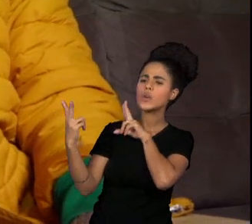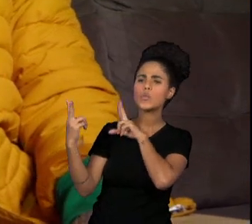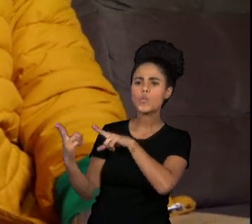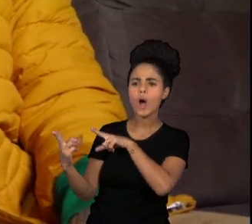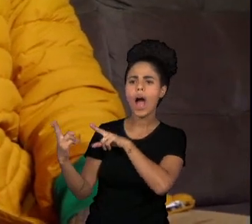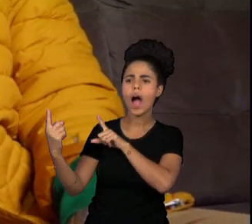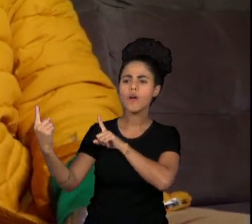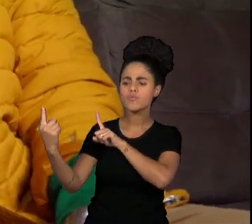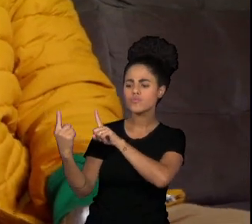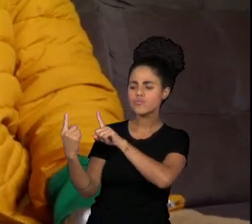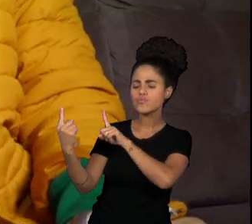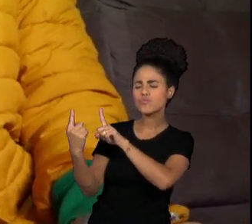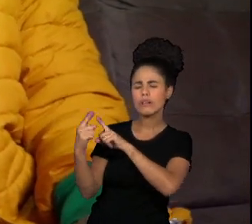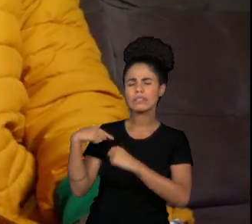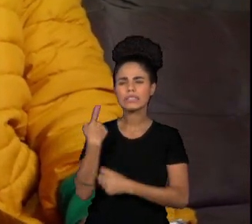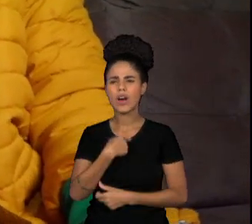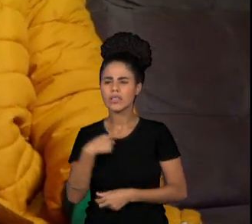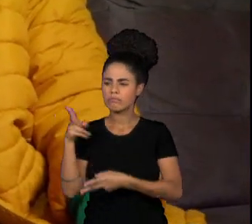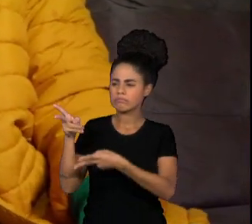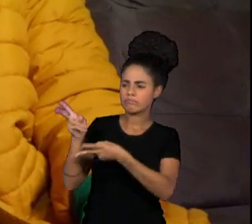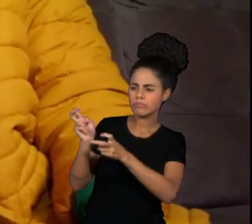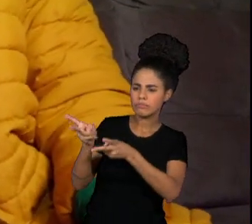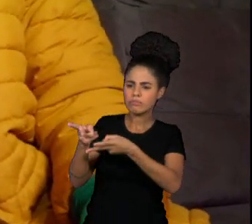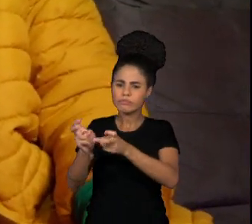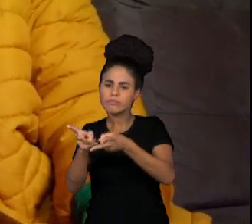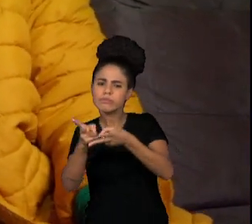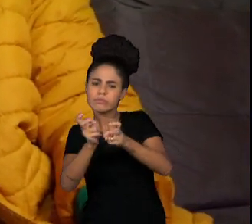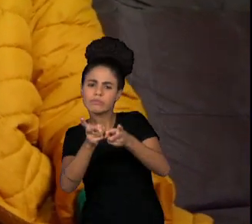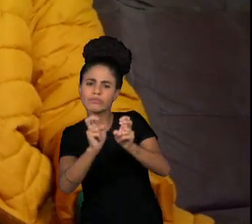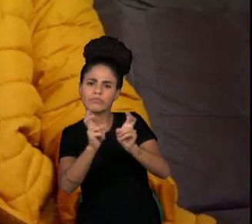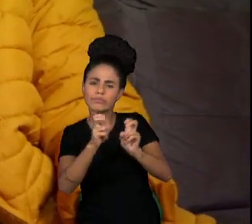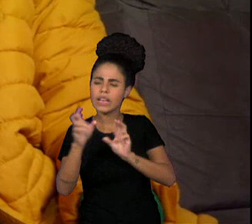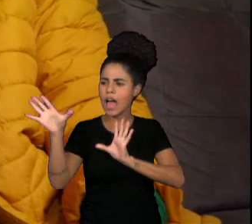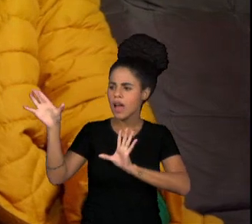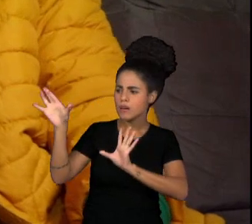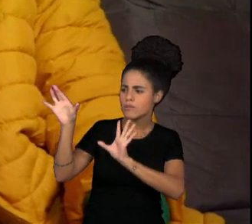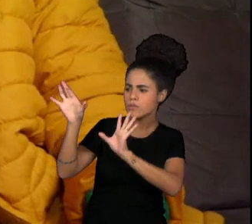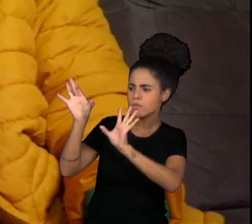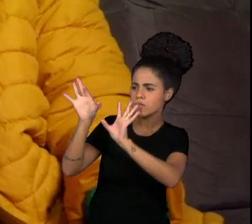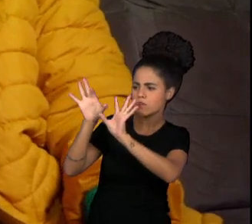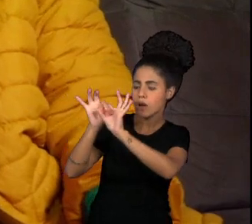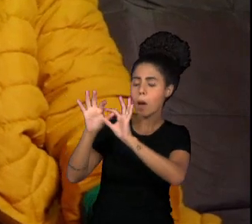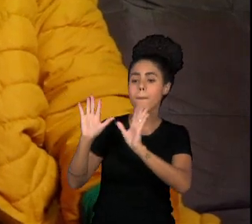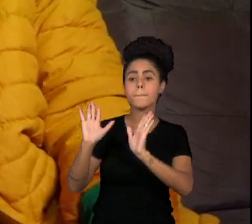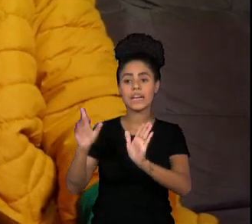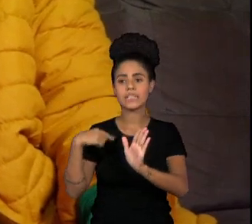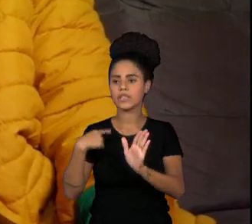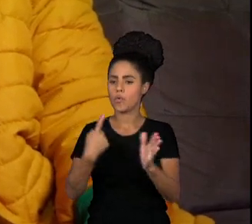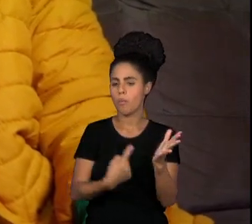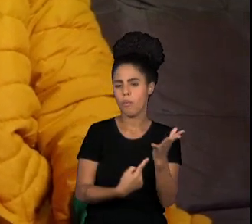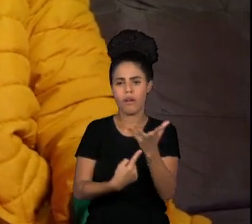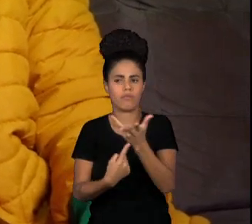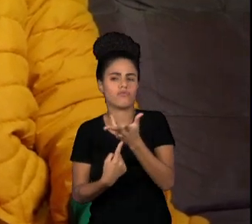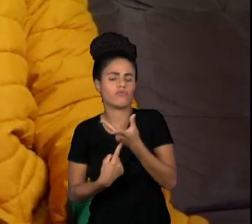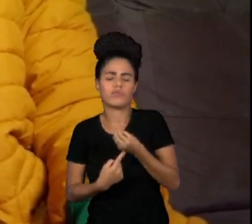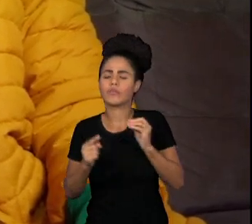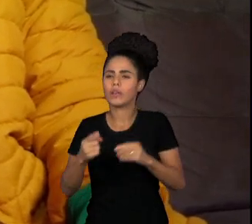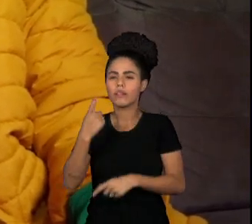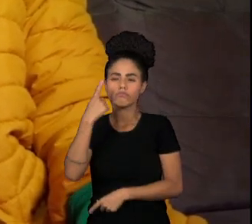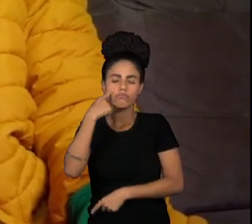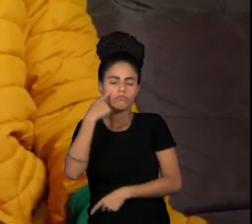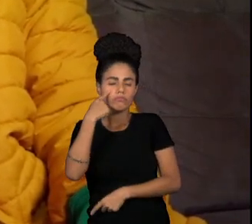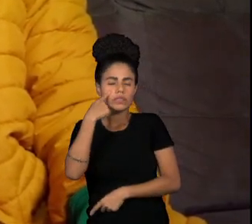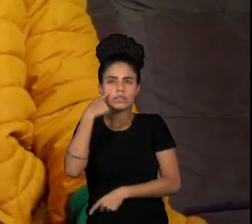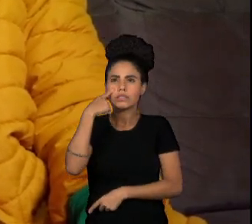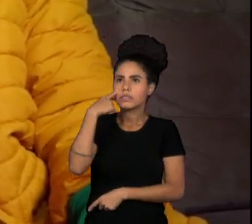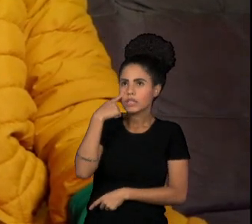gente faz e percebe quando se conecta com o continente. Mas artisticamente falando, teve um lance que foi muito interessante, porque eu